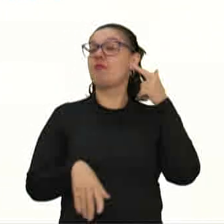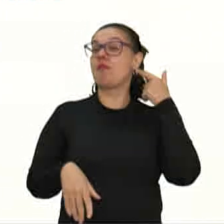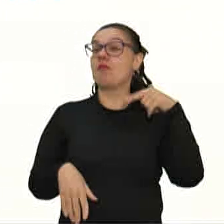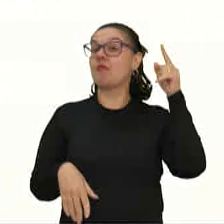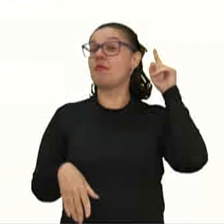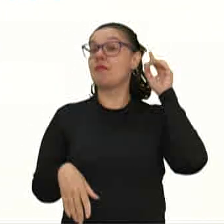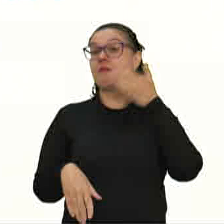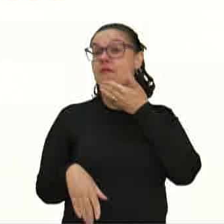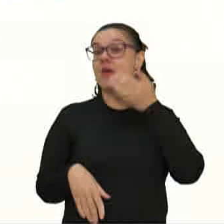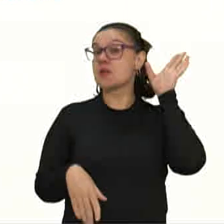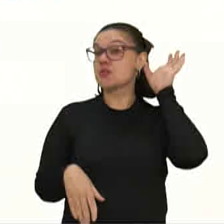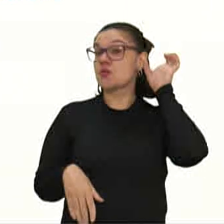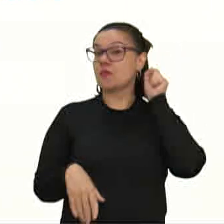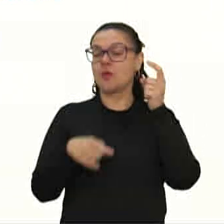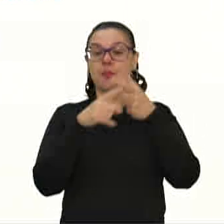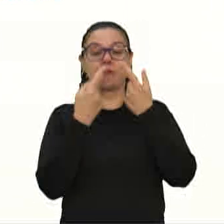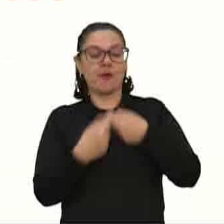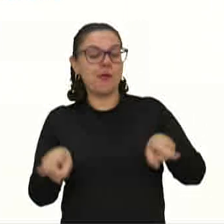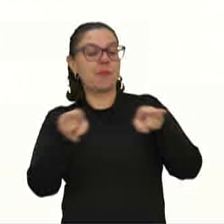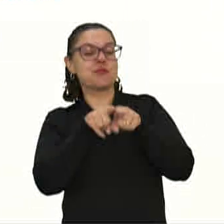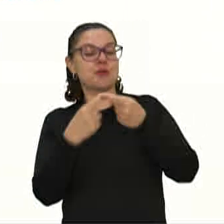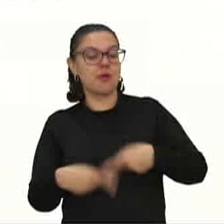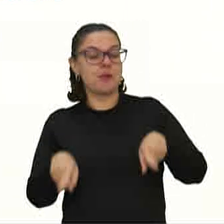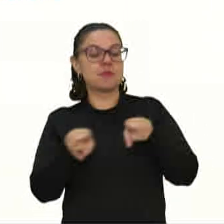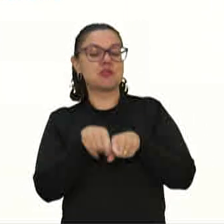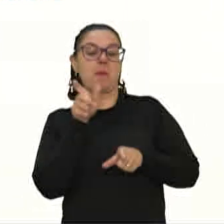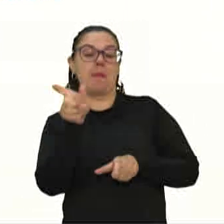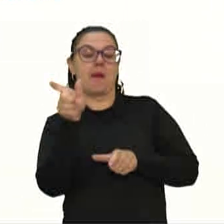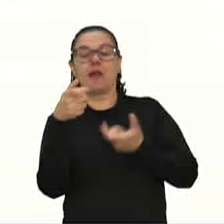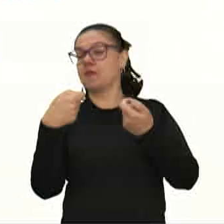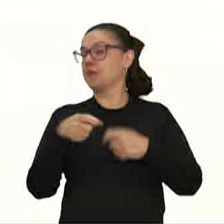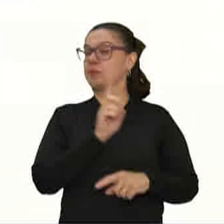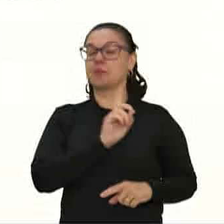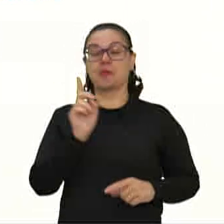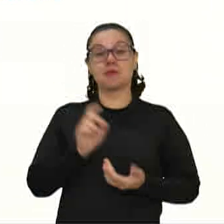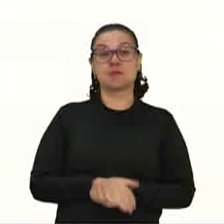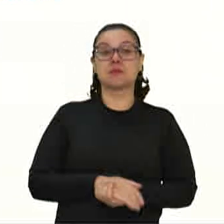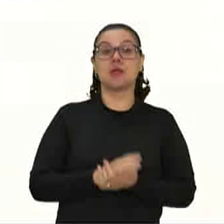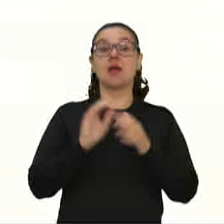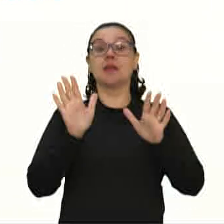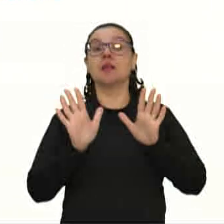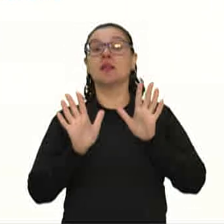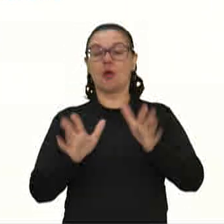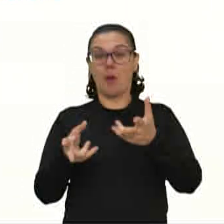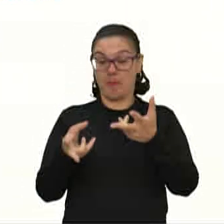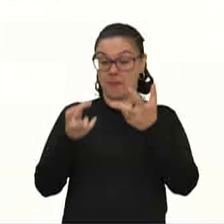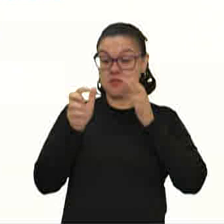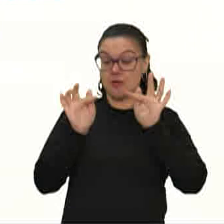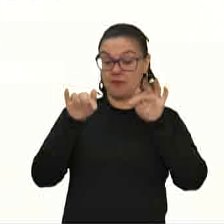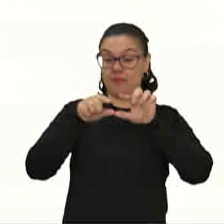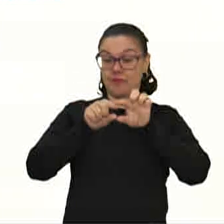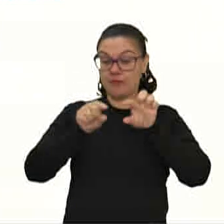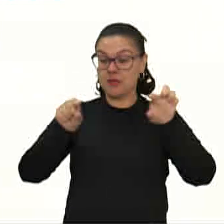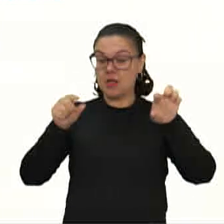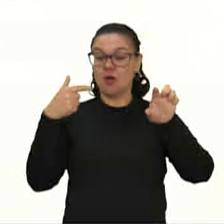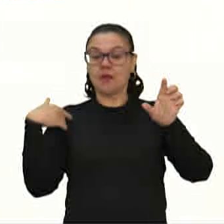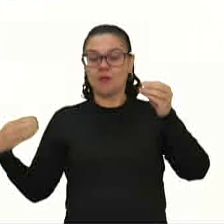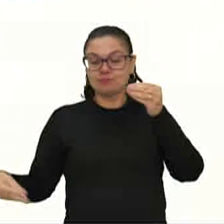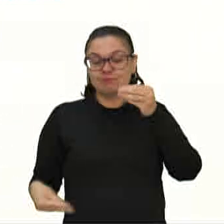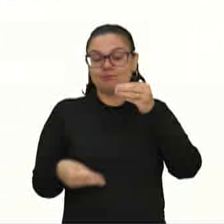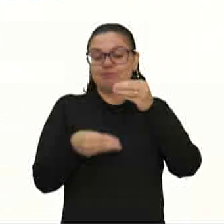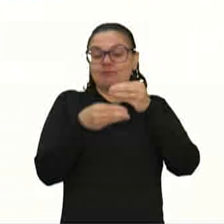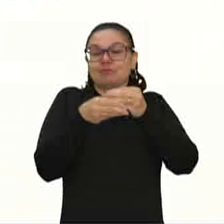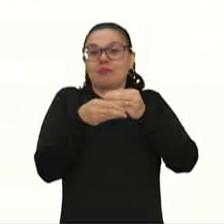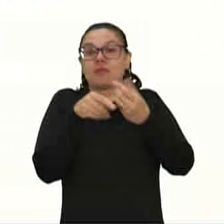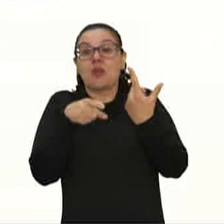sonora, uma vez que evita repetições desnecessárias. Ficam no último verso também é suprimido